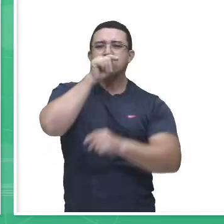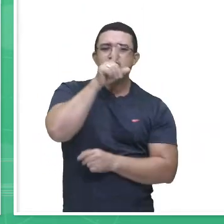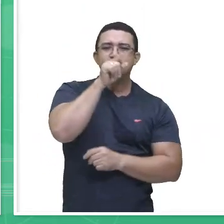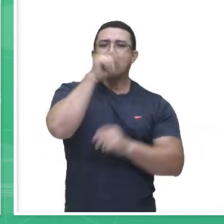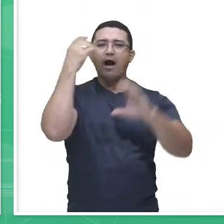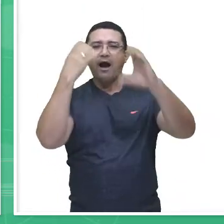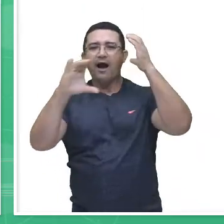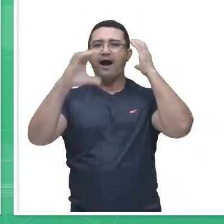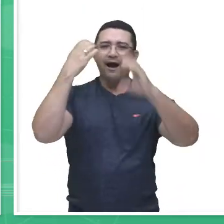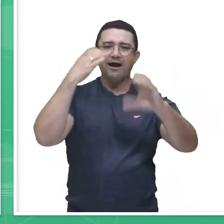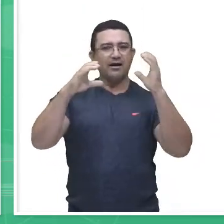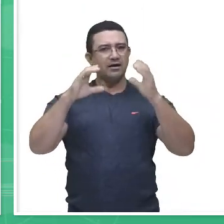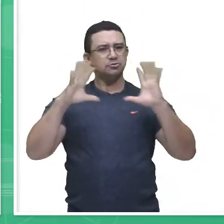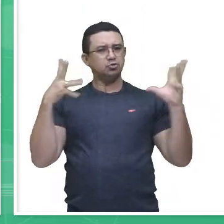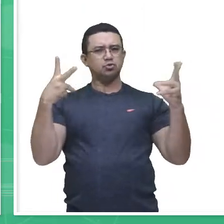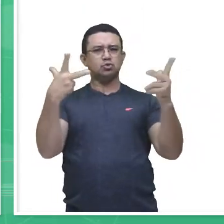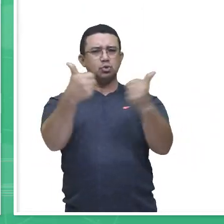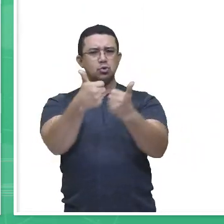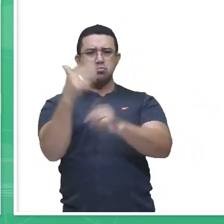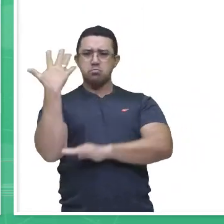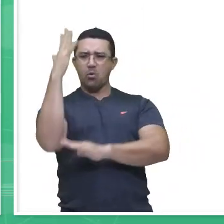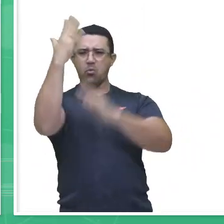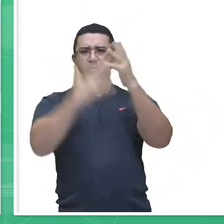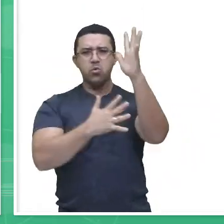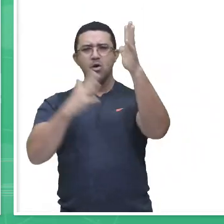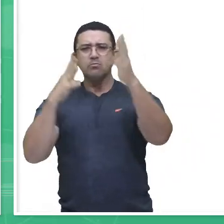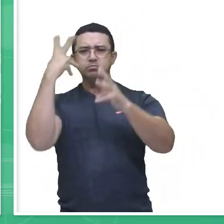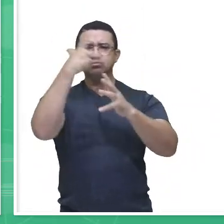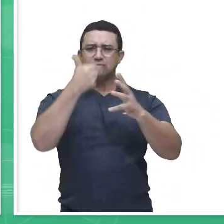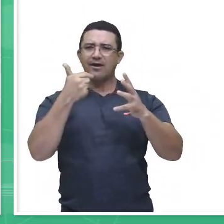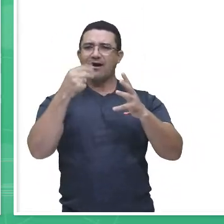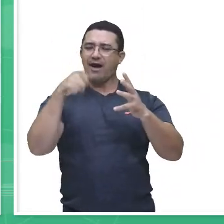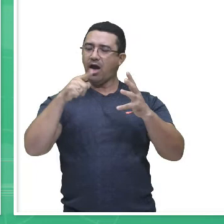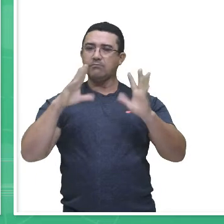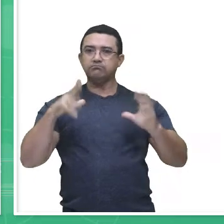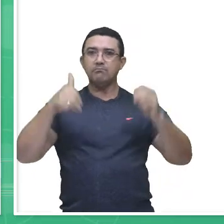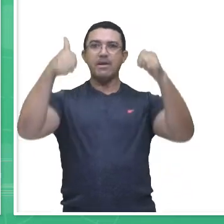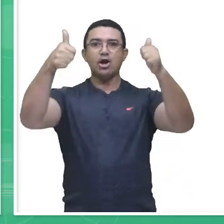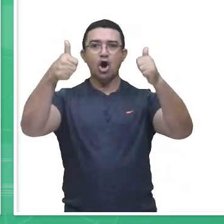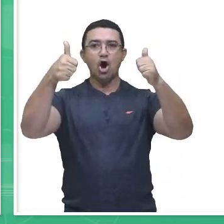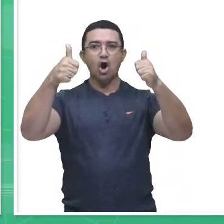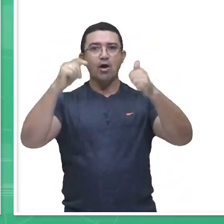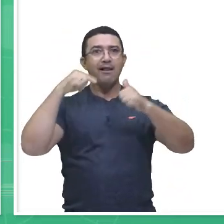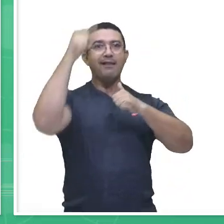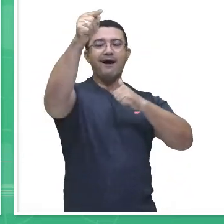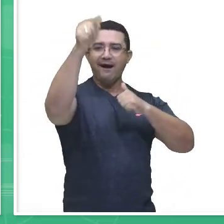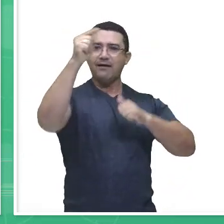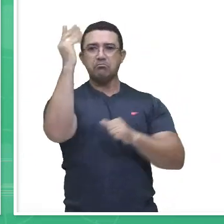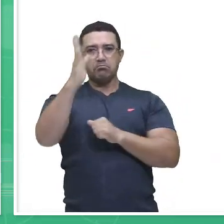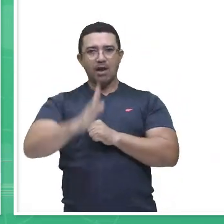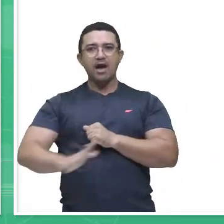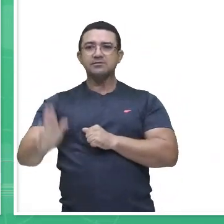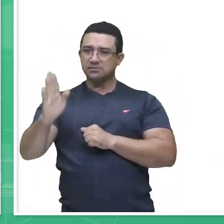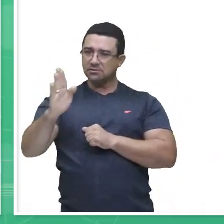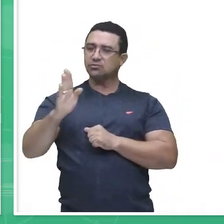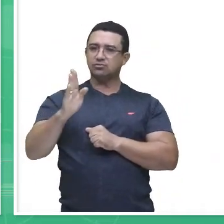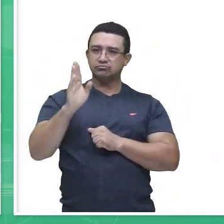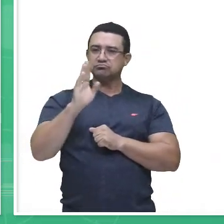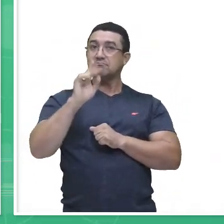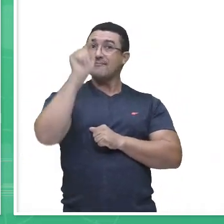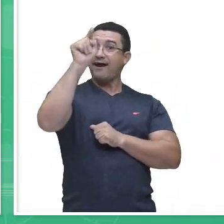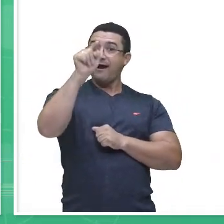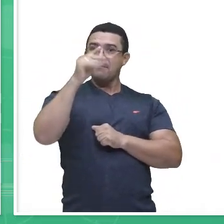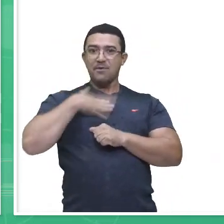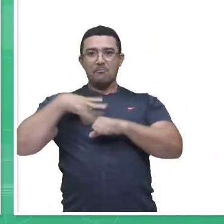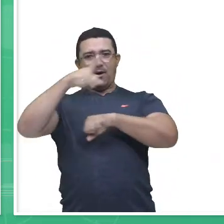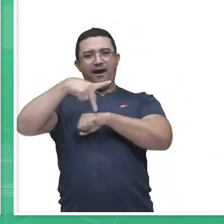que tudo isso, essa floresta, essa fauna, essa natureza, tudo é melhor lá no meu país, no Brasil, na minha